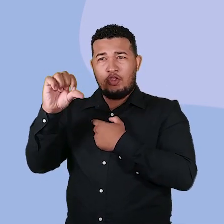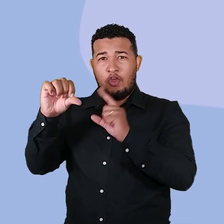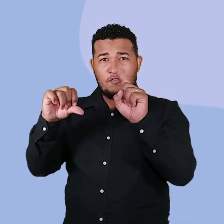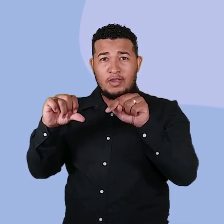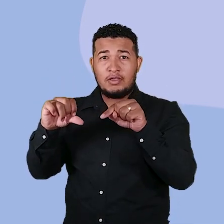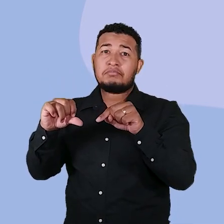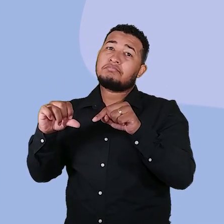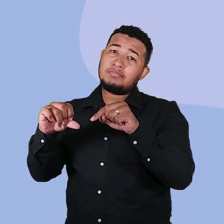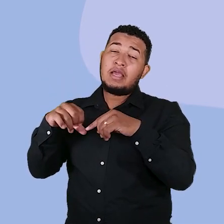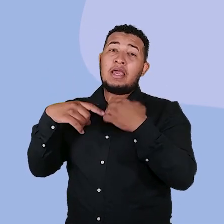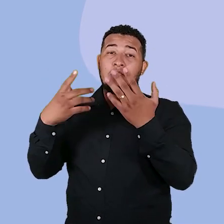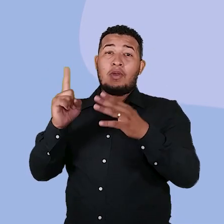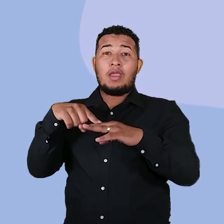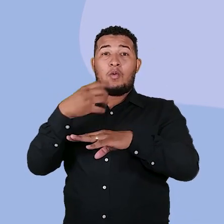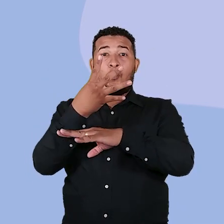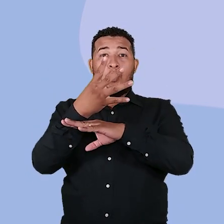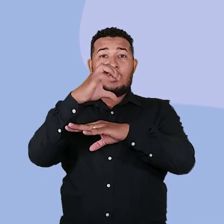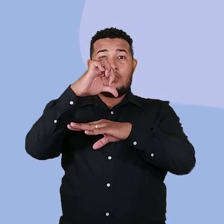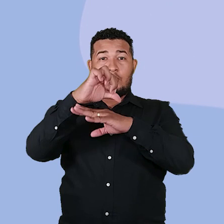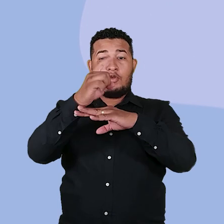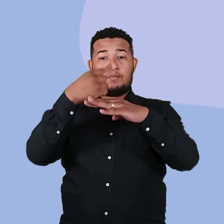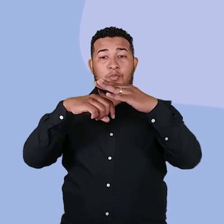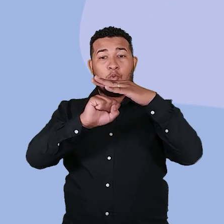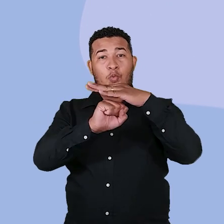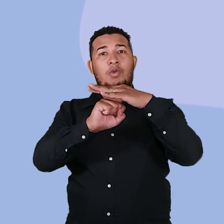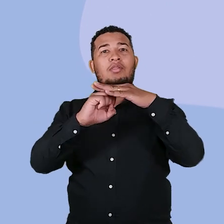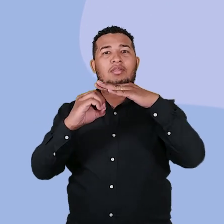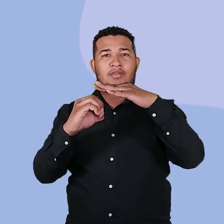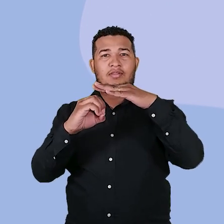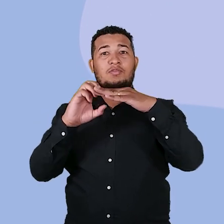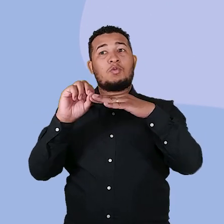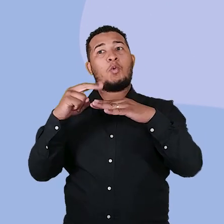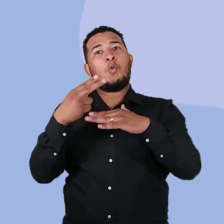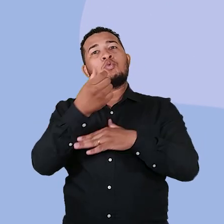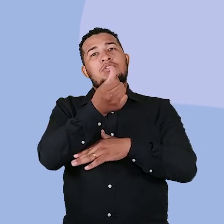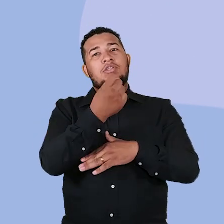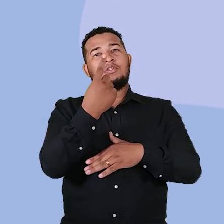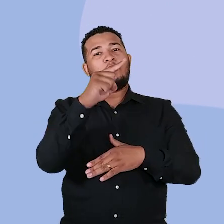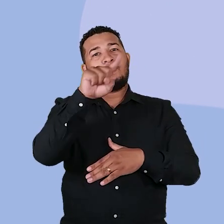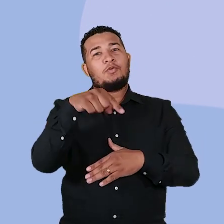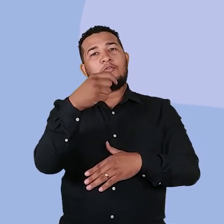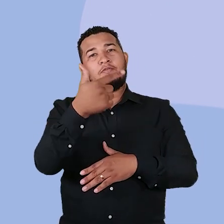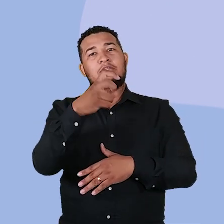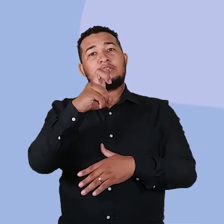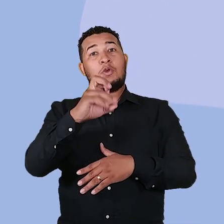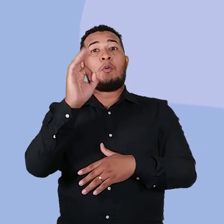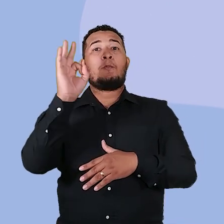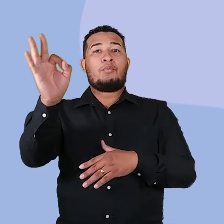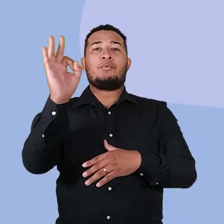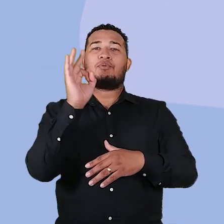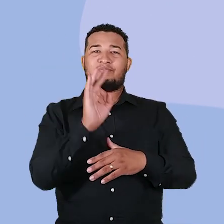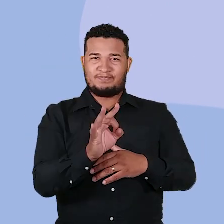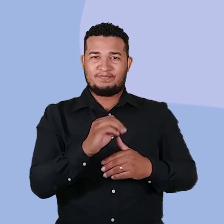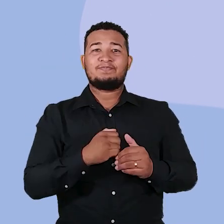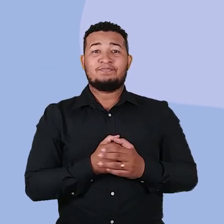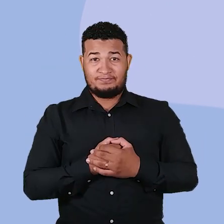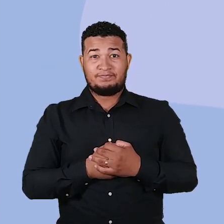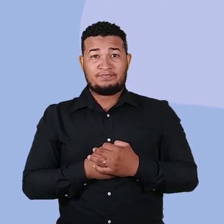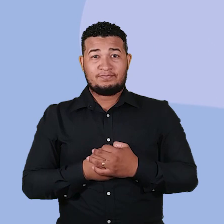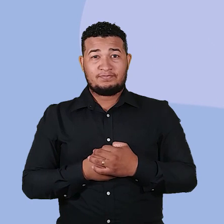te interessa é 49 então a chance de 49 para 80 ou 61,25